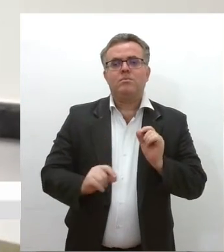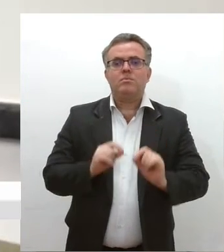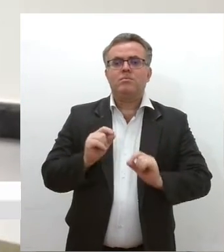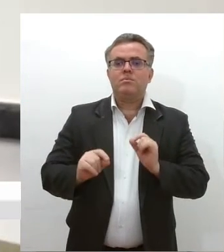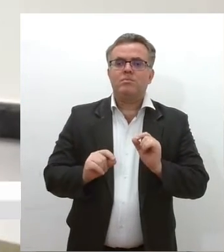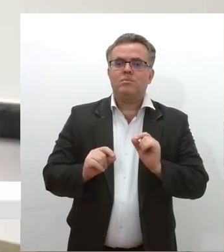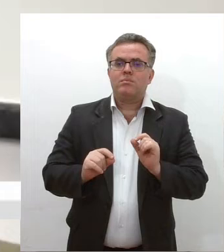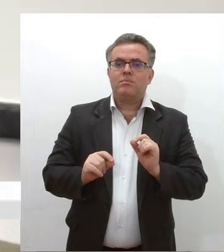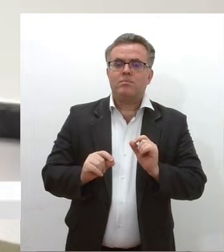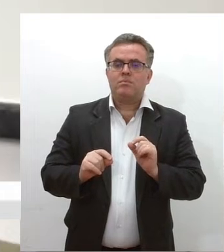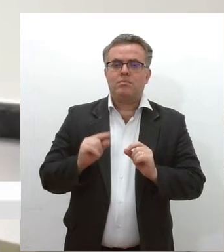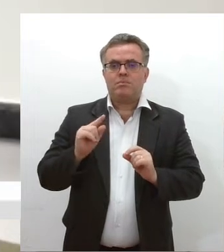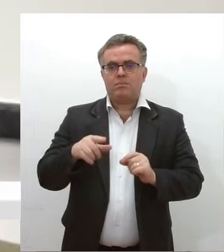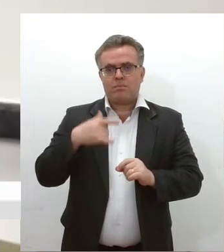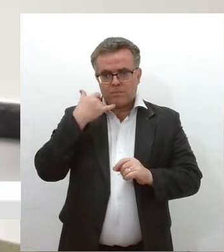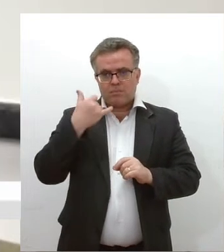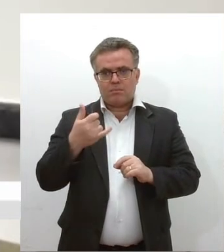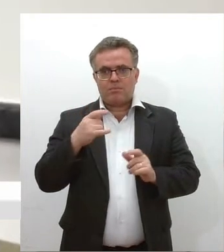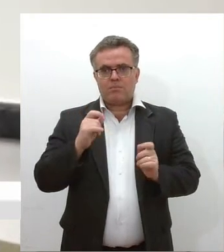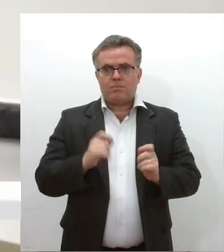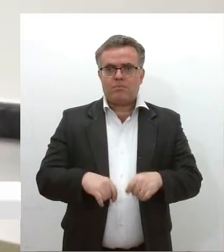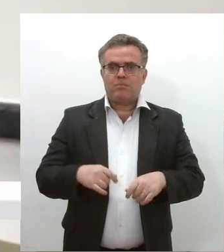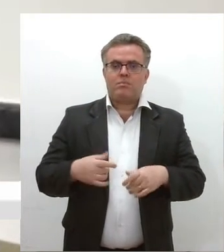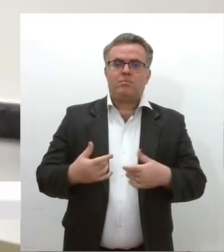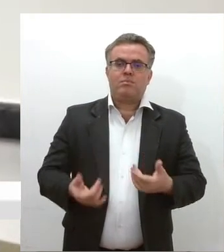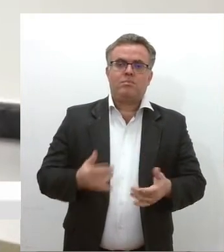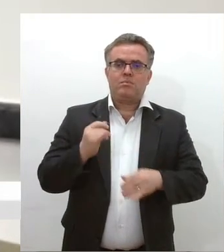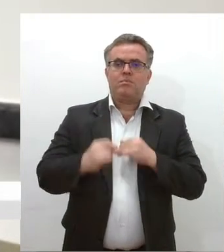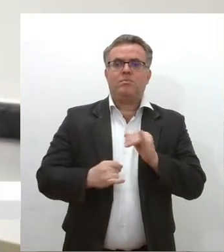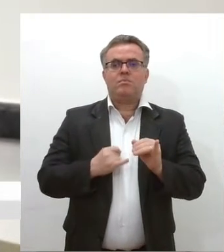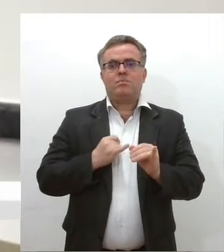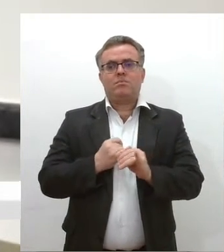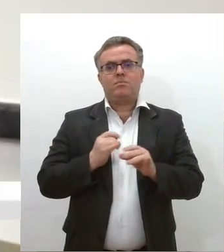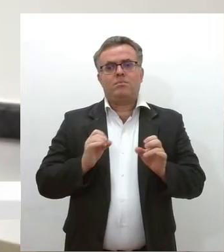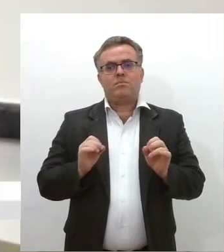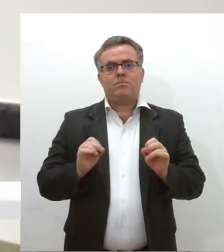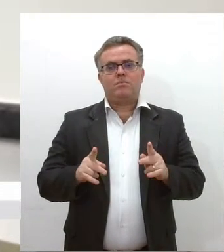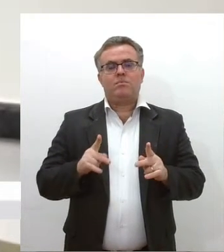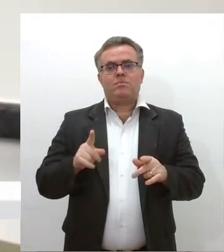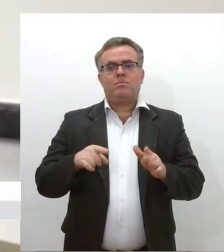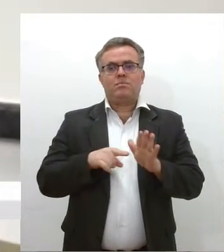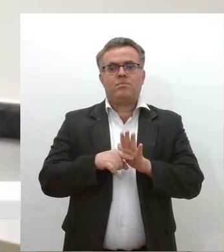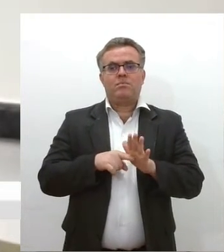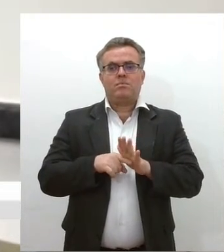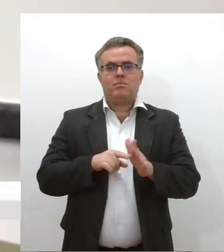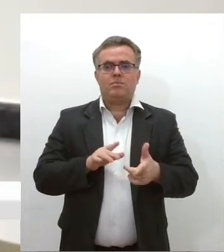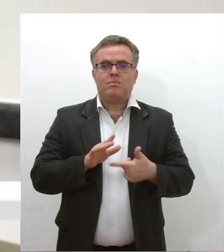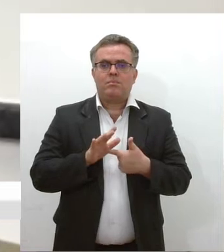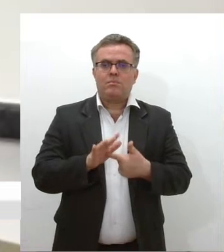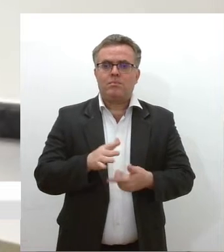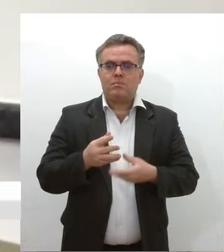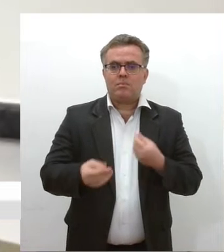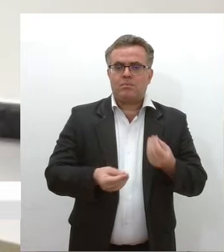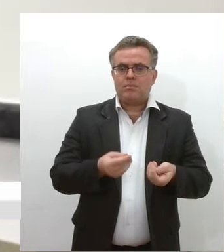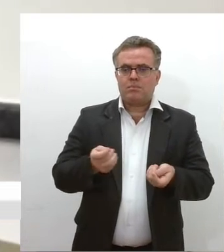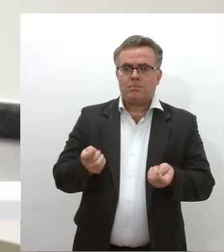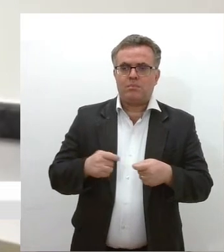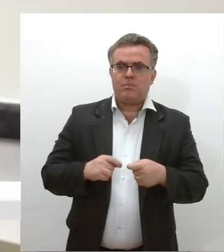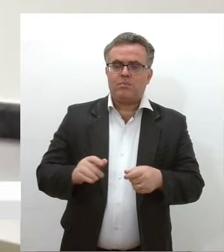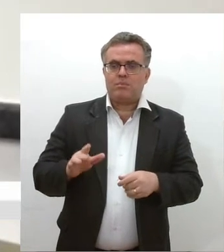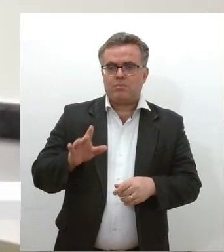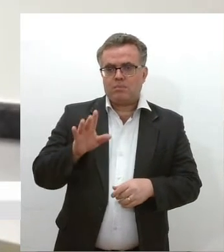você tem um telefone, se você tem acesso na internet com esse telefone, você já pode baixar um aplicativo que é gratuito. Então,